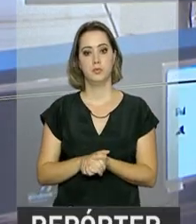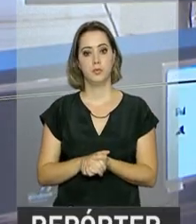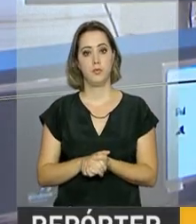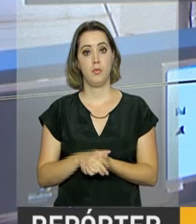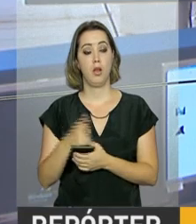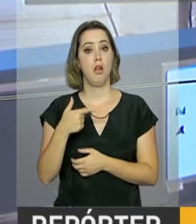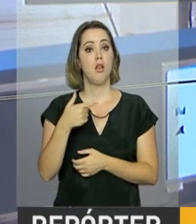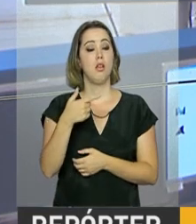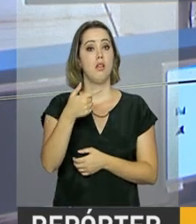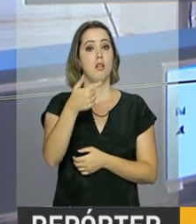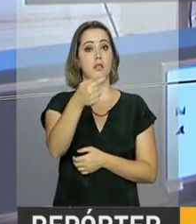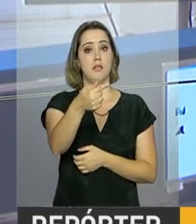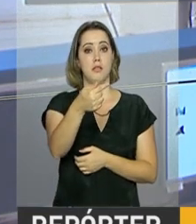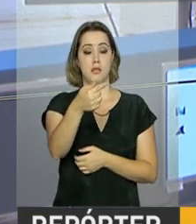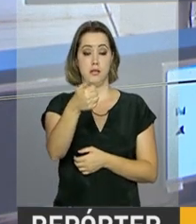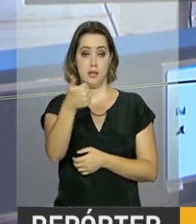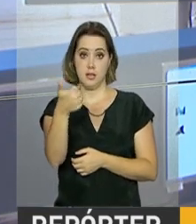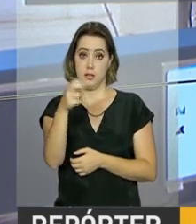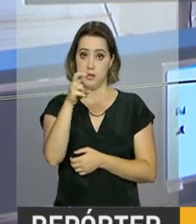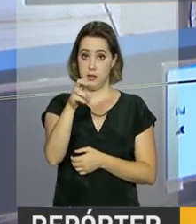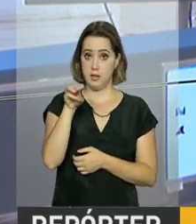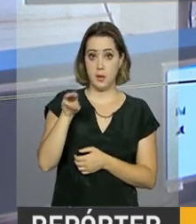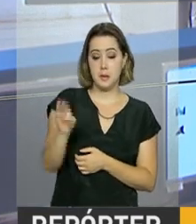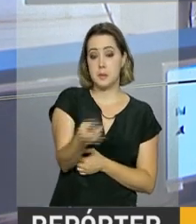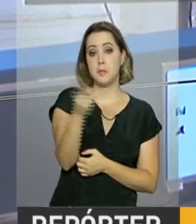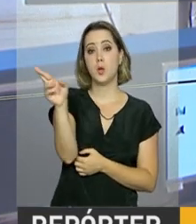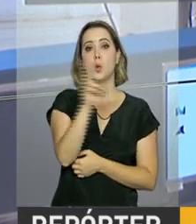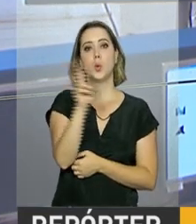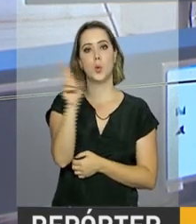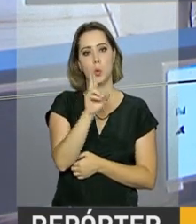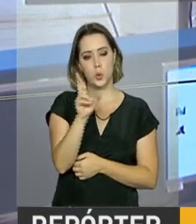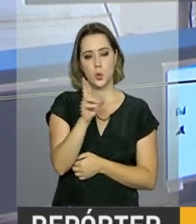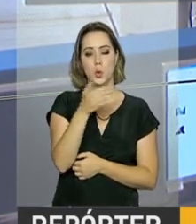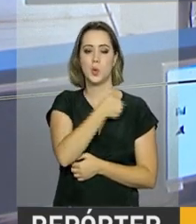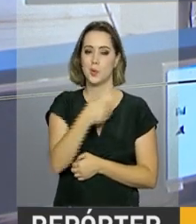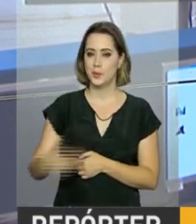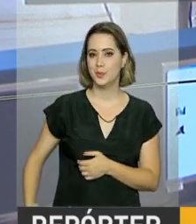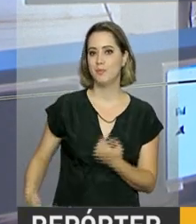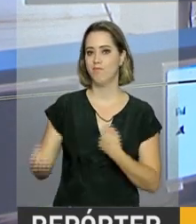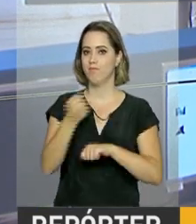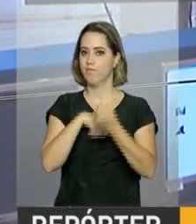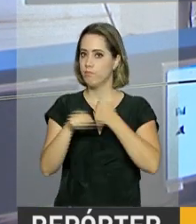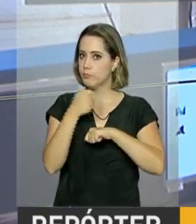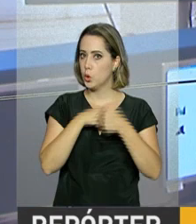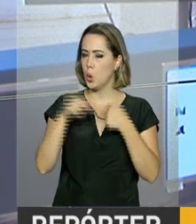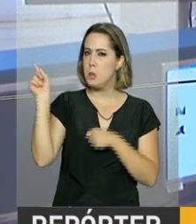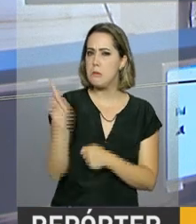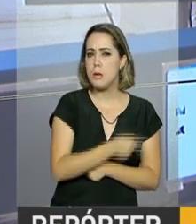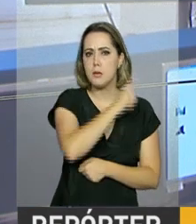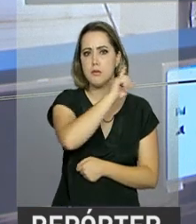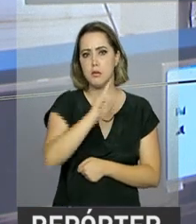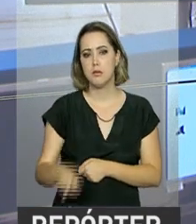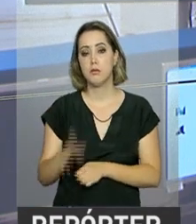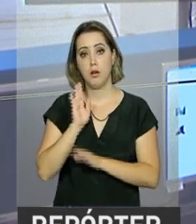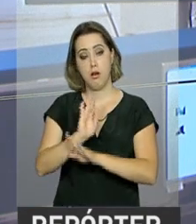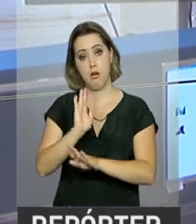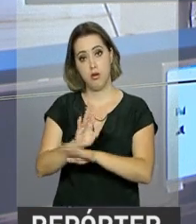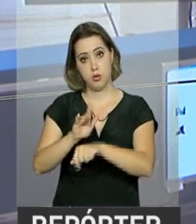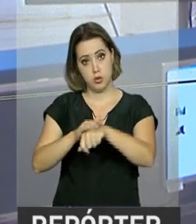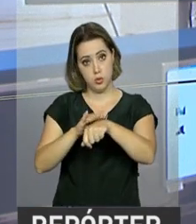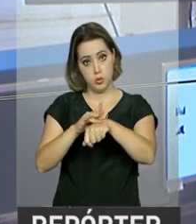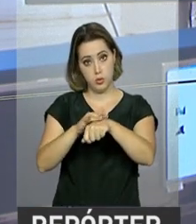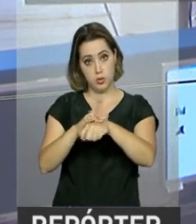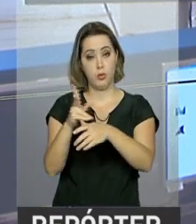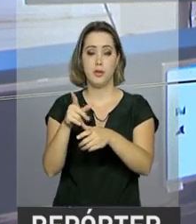R15 milhões de reais foi o que o governo economizou com o cancelamento de auxílios doença irregulares nos últimos 7